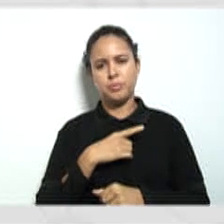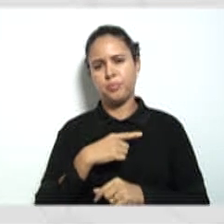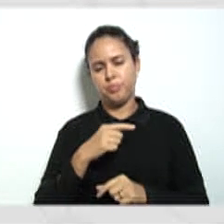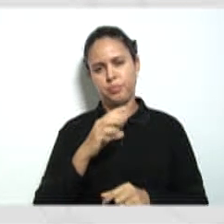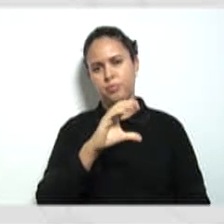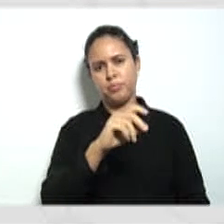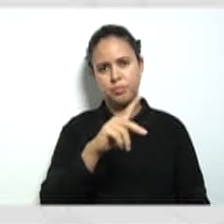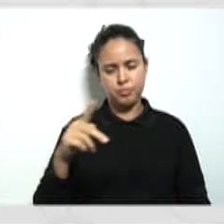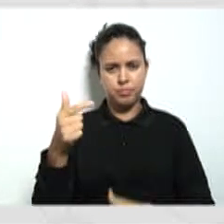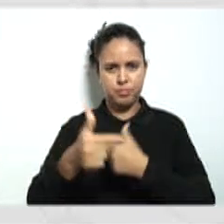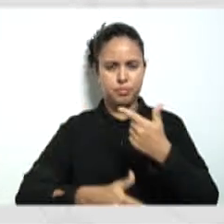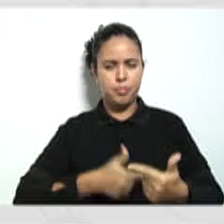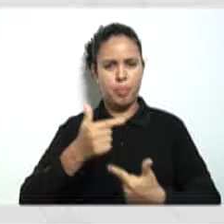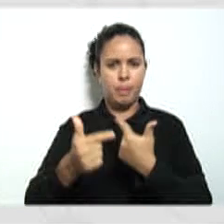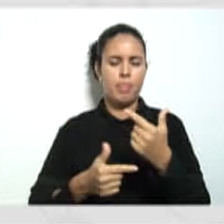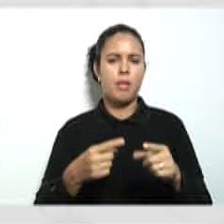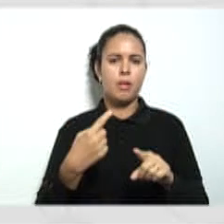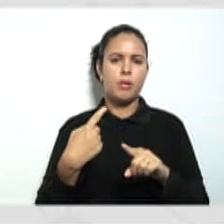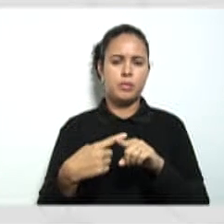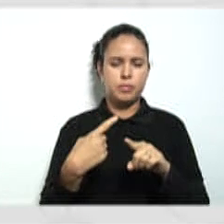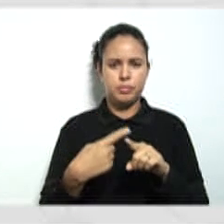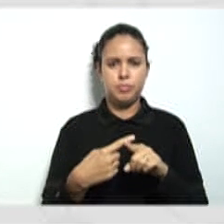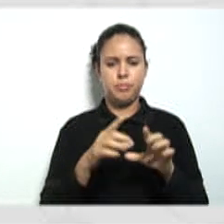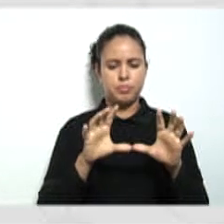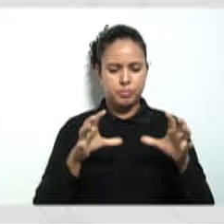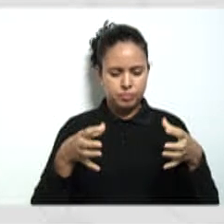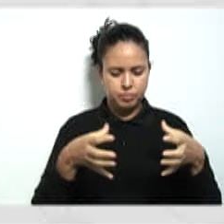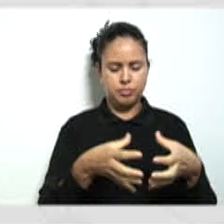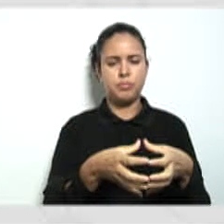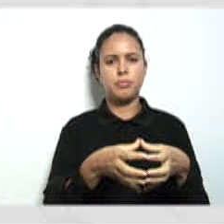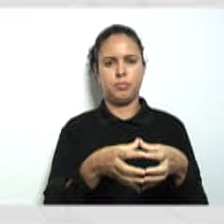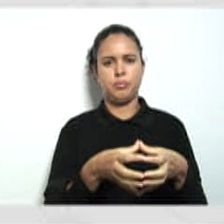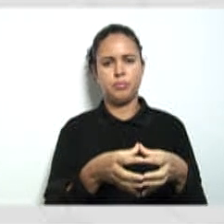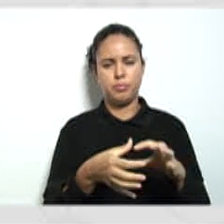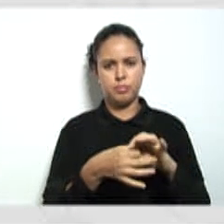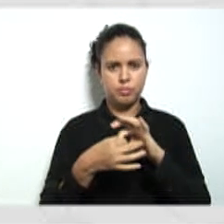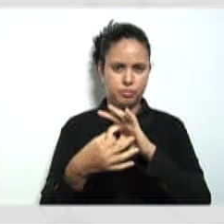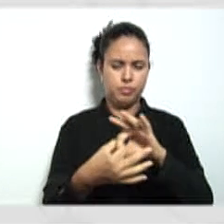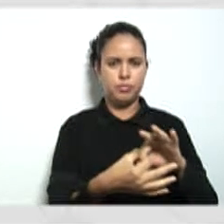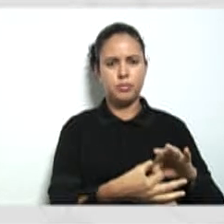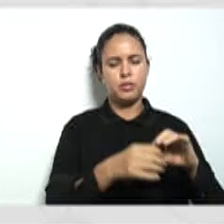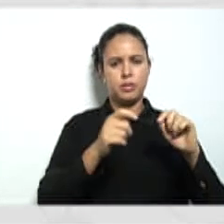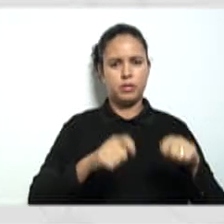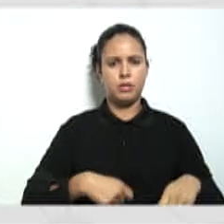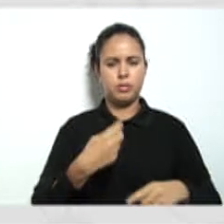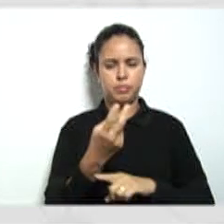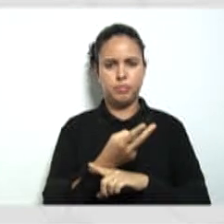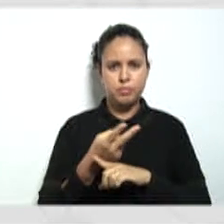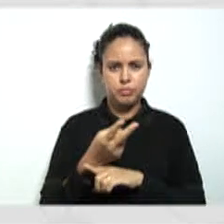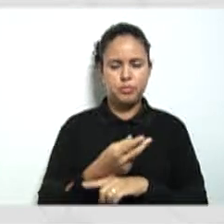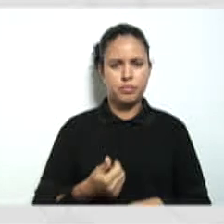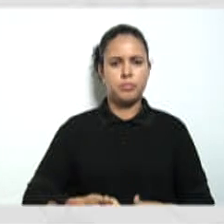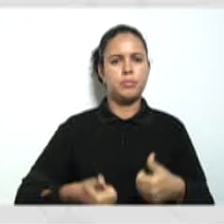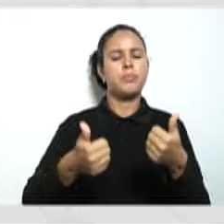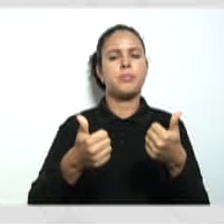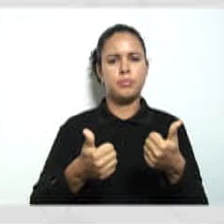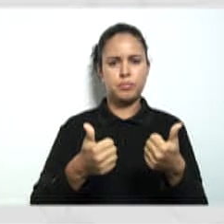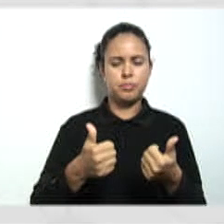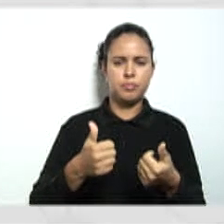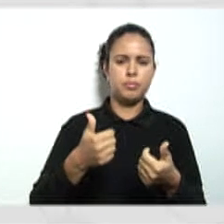trabalho, percebendo que, unindo-se a outros da mesma categoria, seriam muito mais fortes na busca por melhores condições de